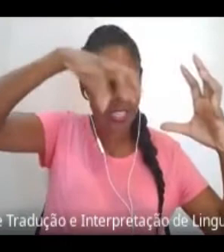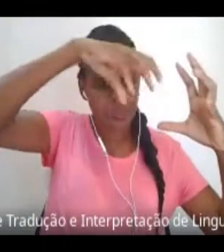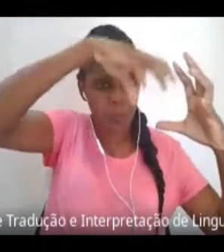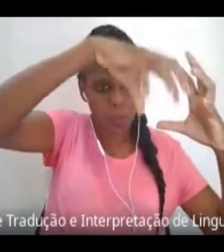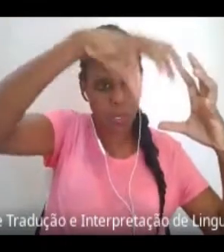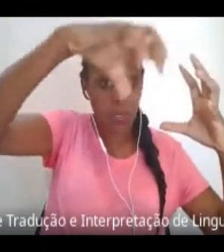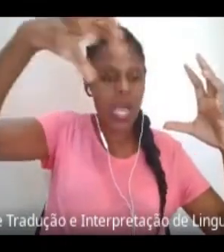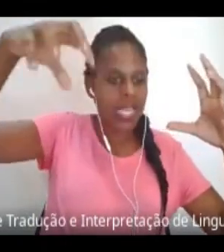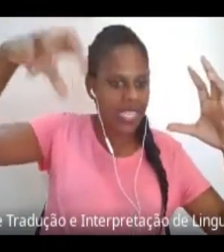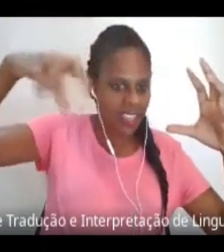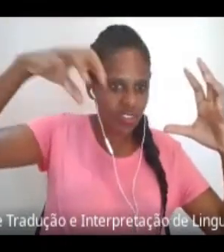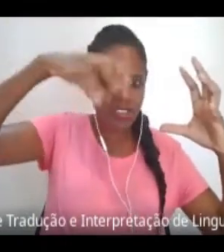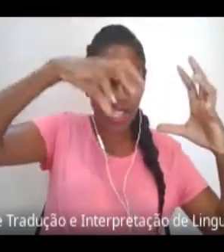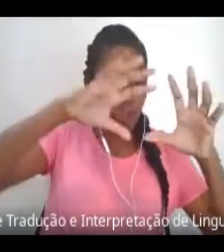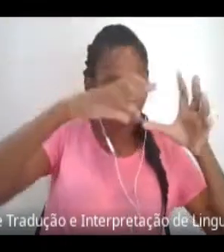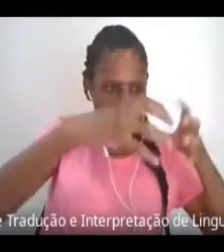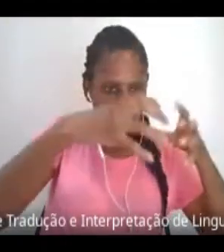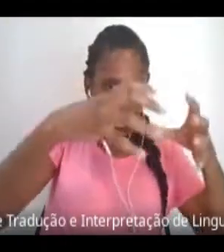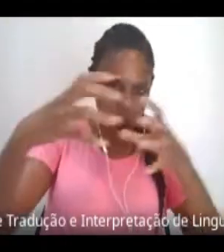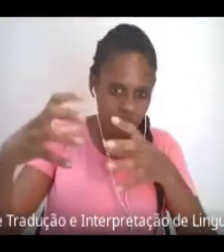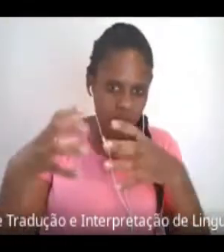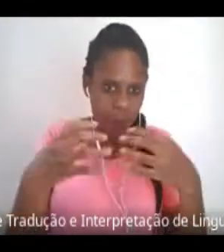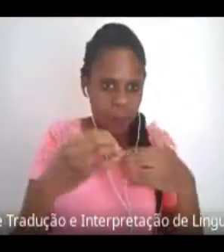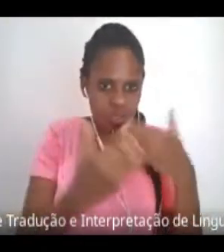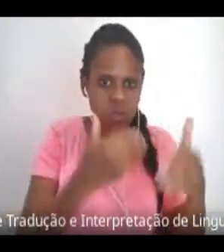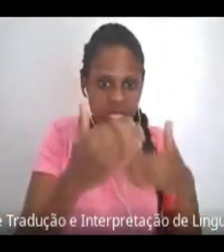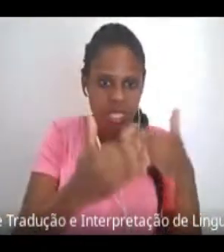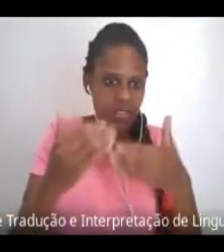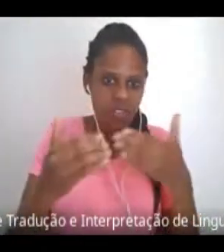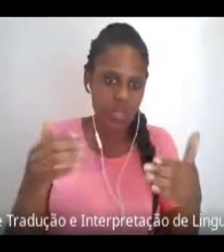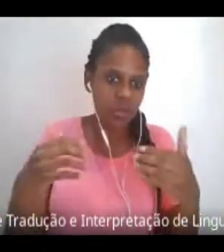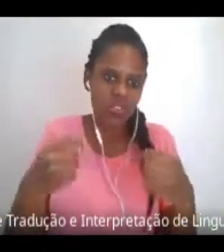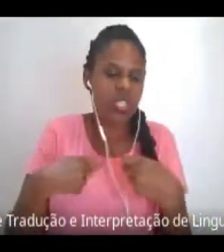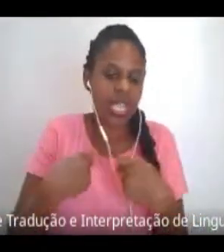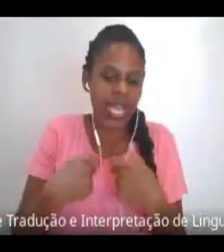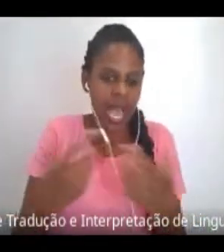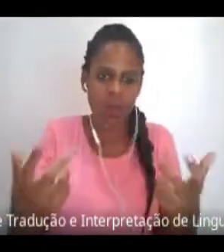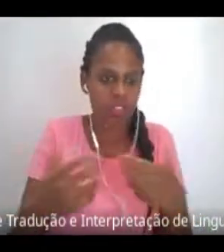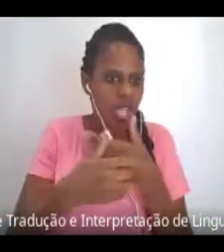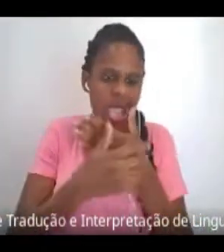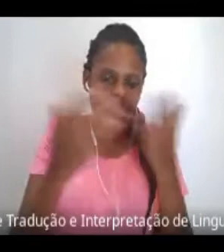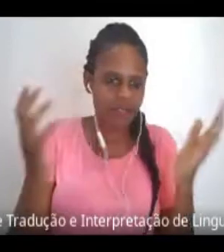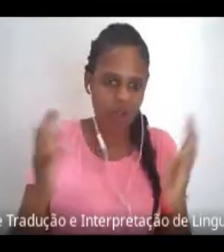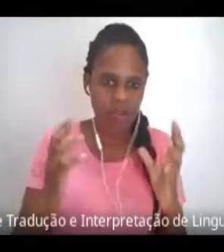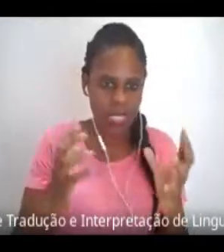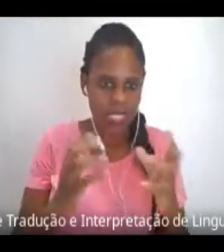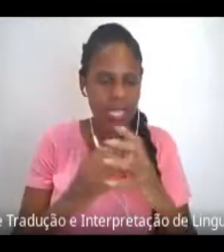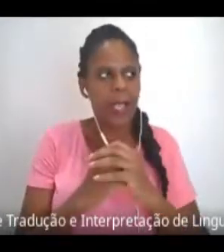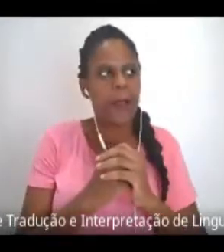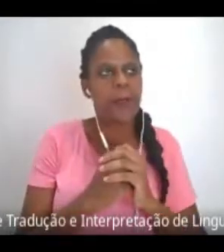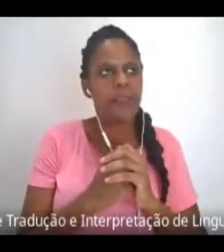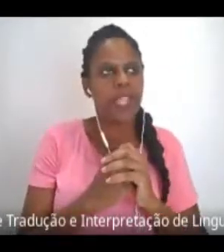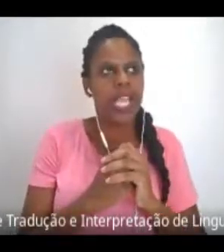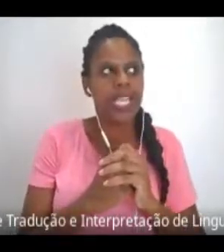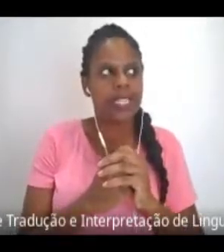que nesse público tem grupos, né, pessoas que se identificam, se declaram de N